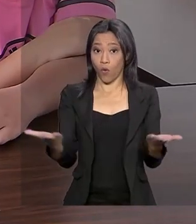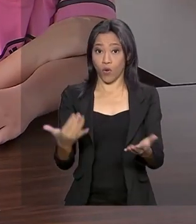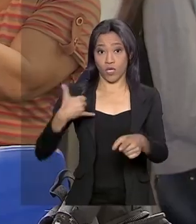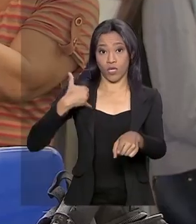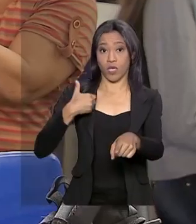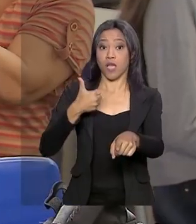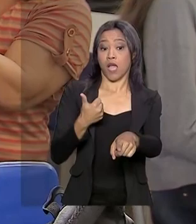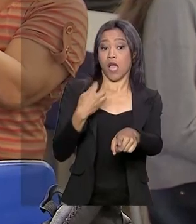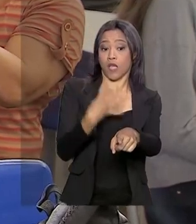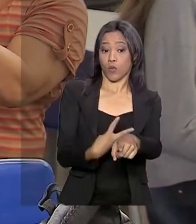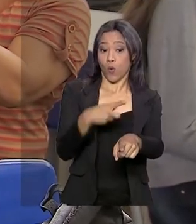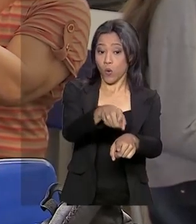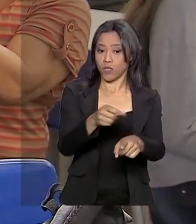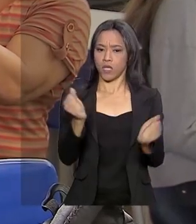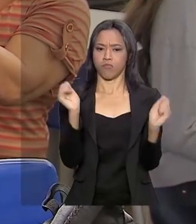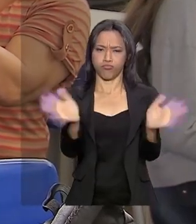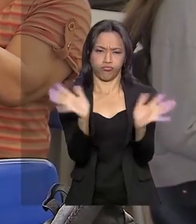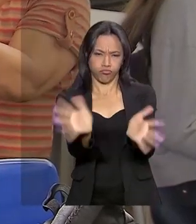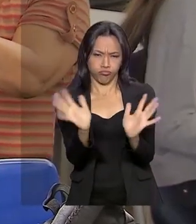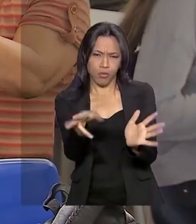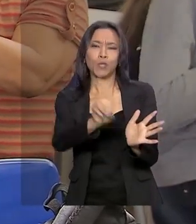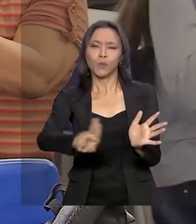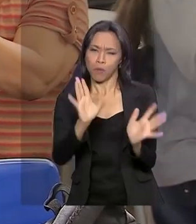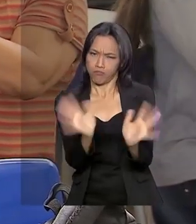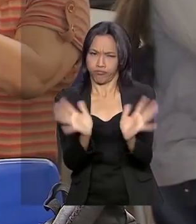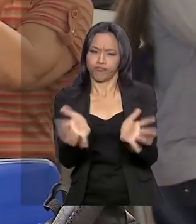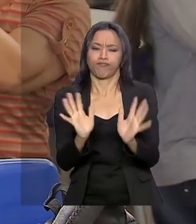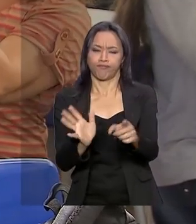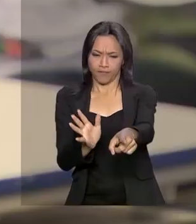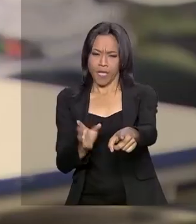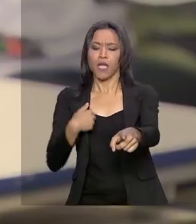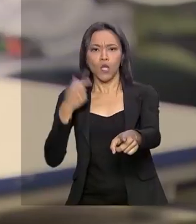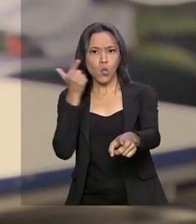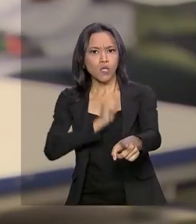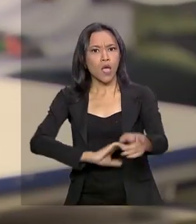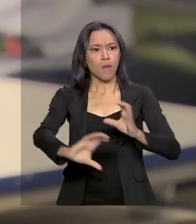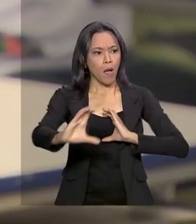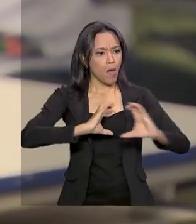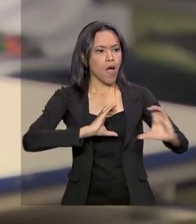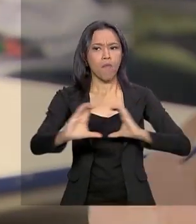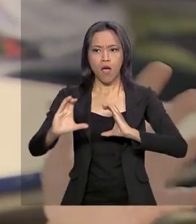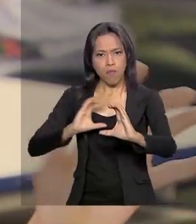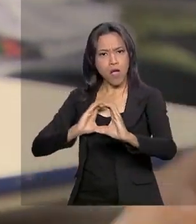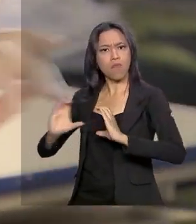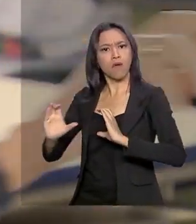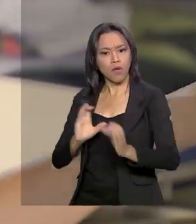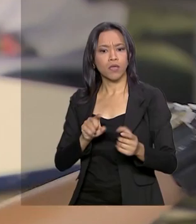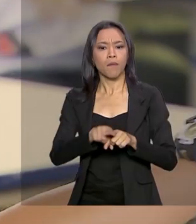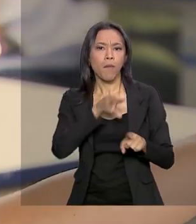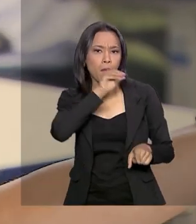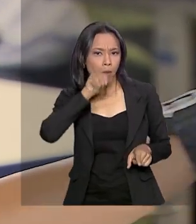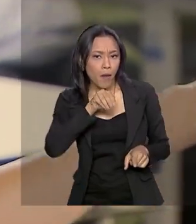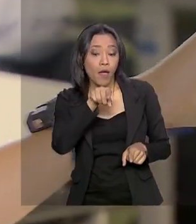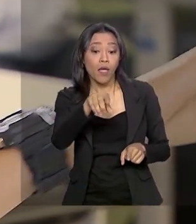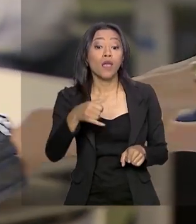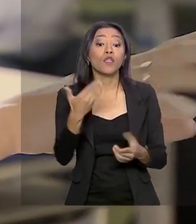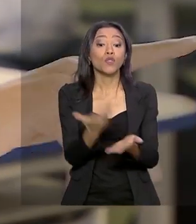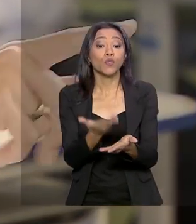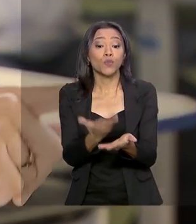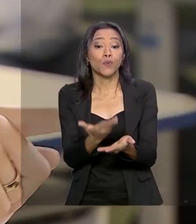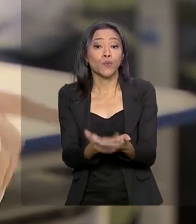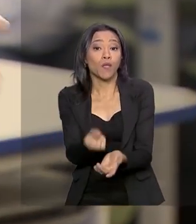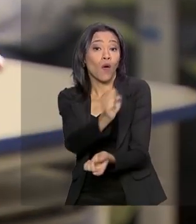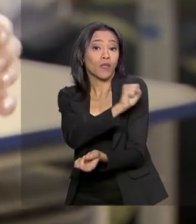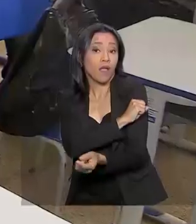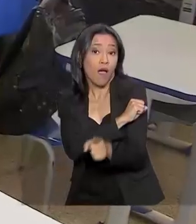anos além da linguagem dos sinais ele já consegue se expressar com a linguagem falada cursando o 8º ano do ensino